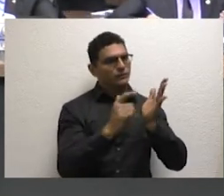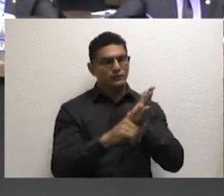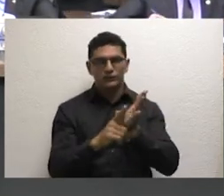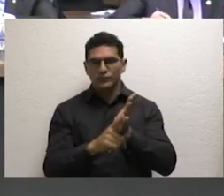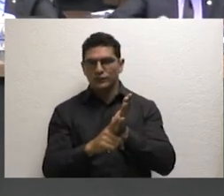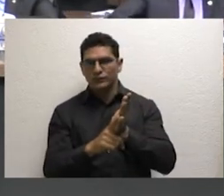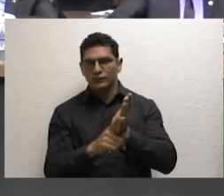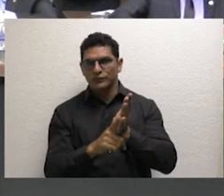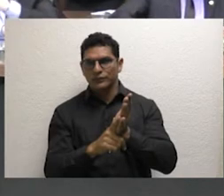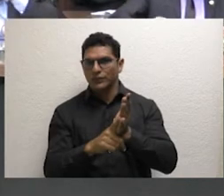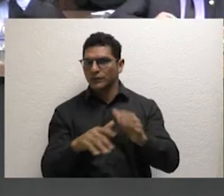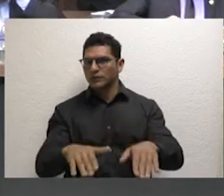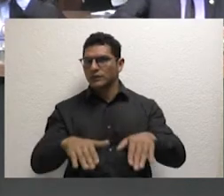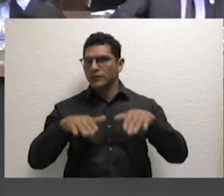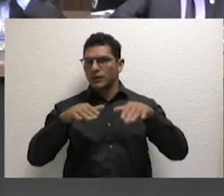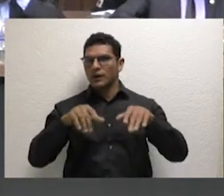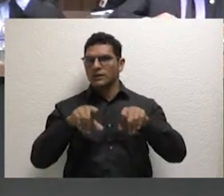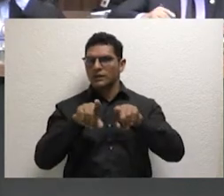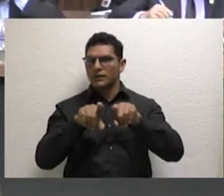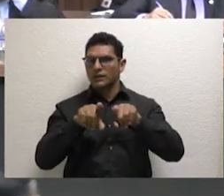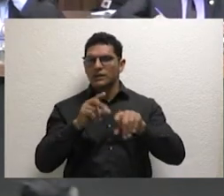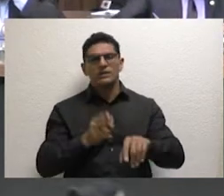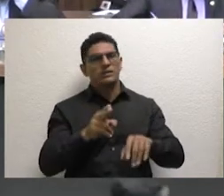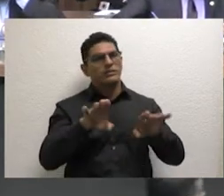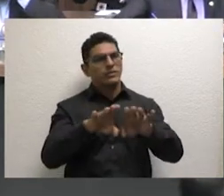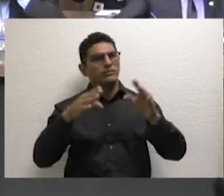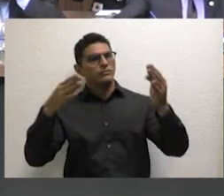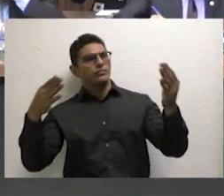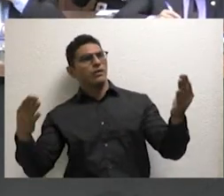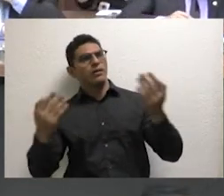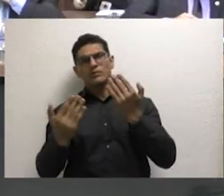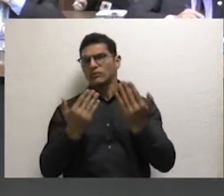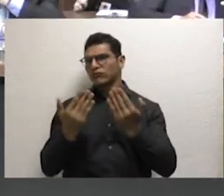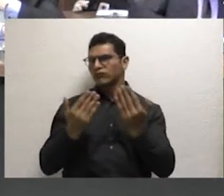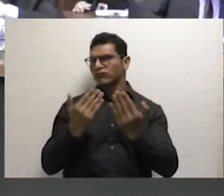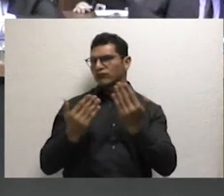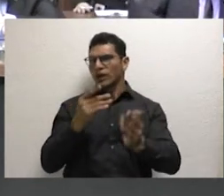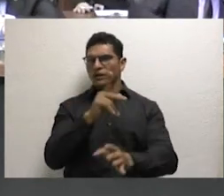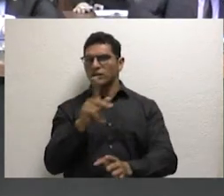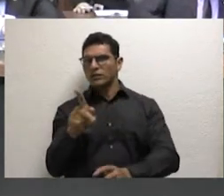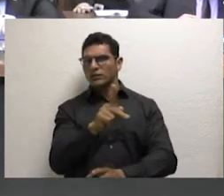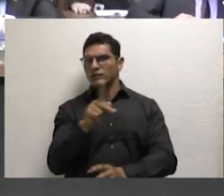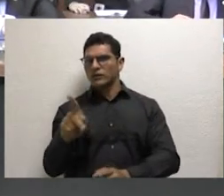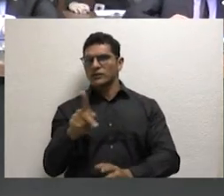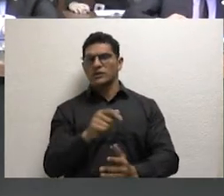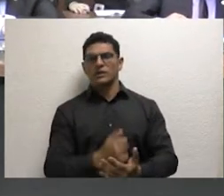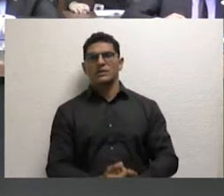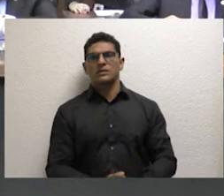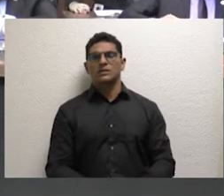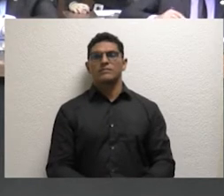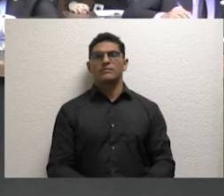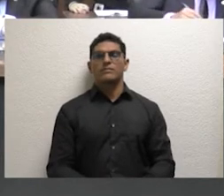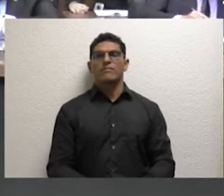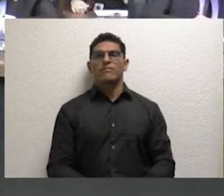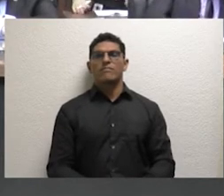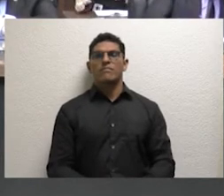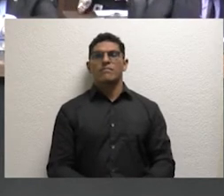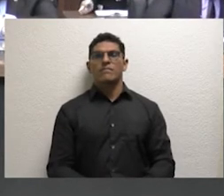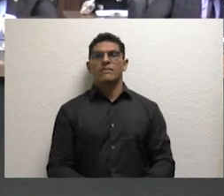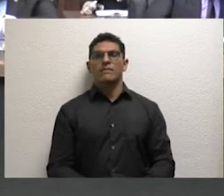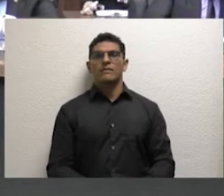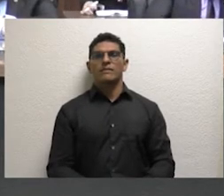de casa estará sempre aberta ao diálogo com os professores inclusive ao